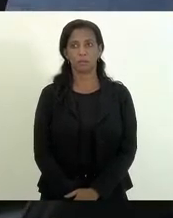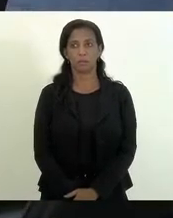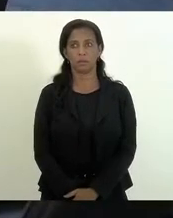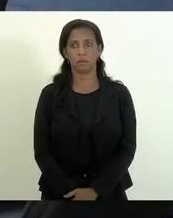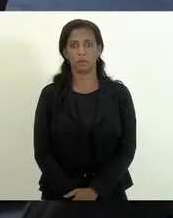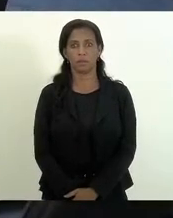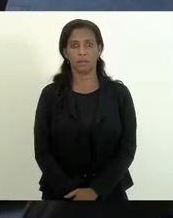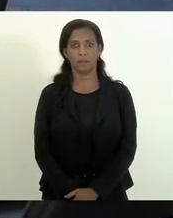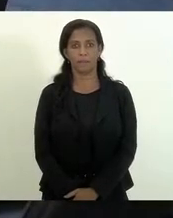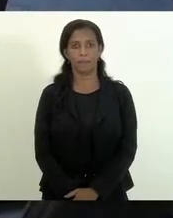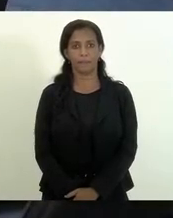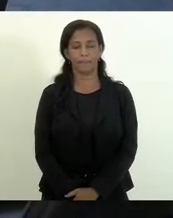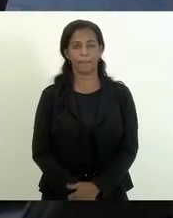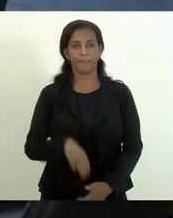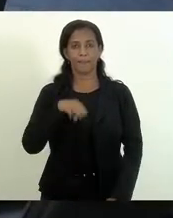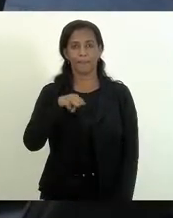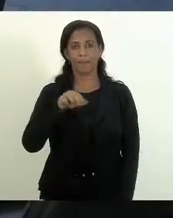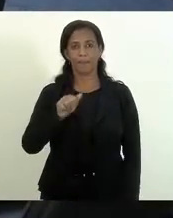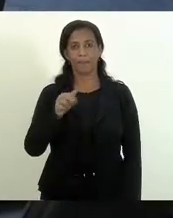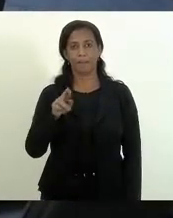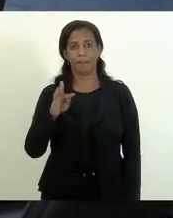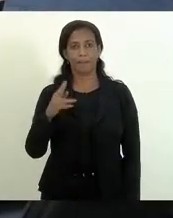Deputada Marta Rocha.